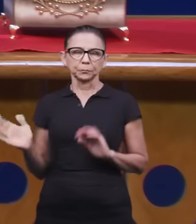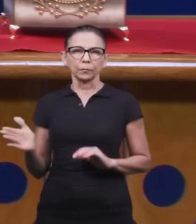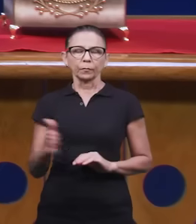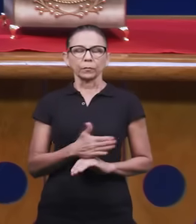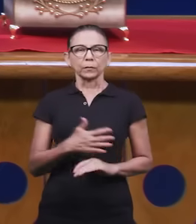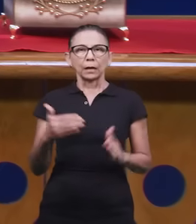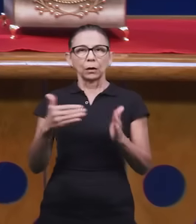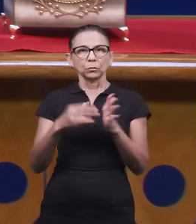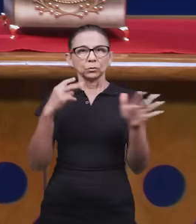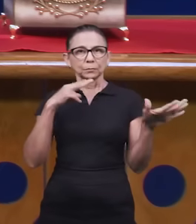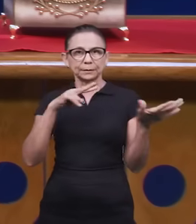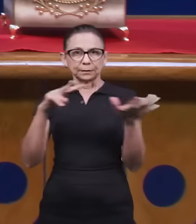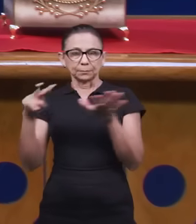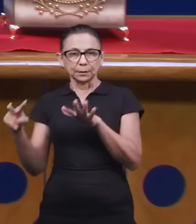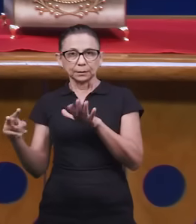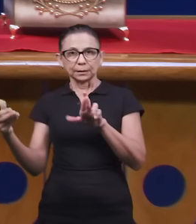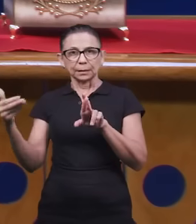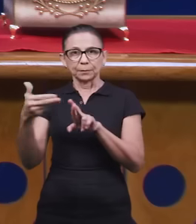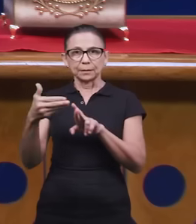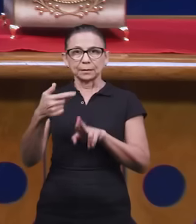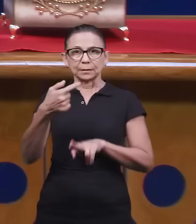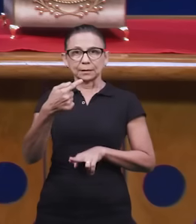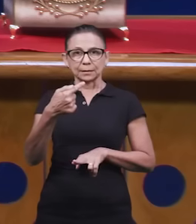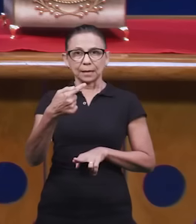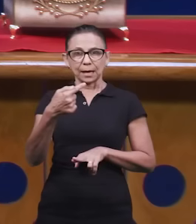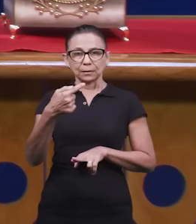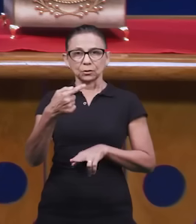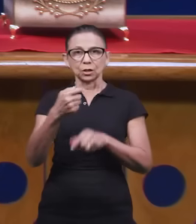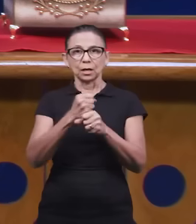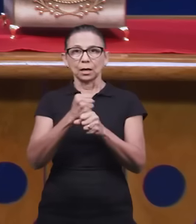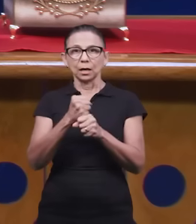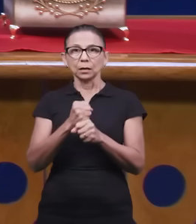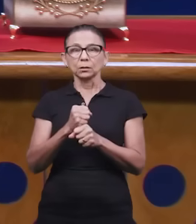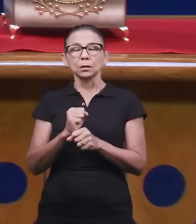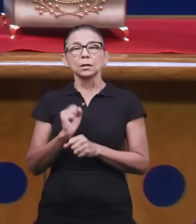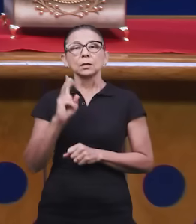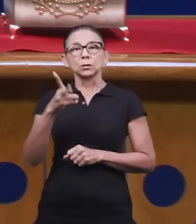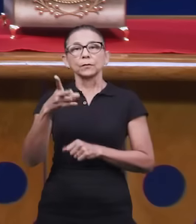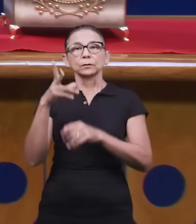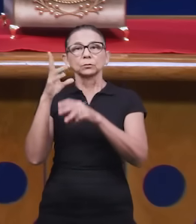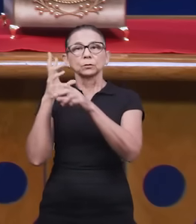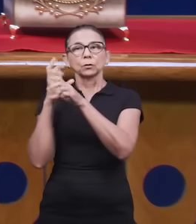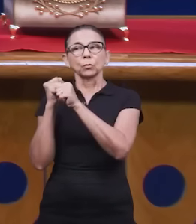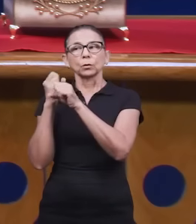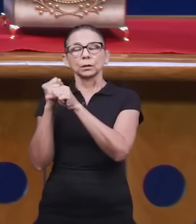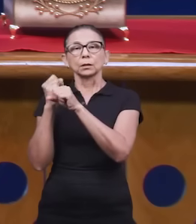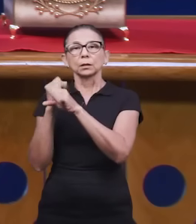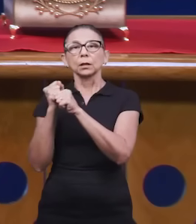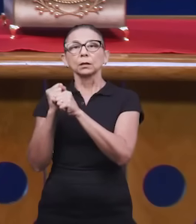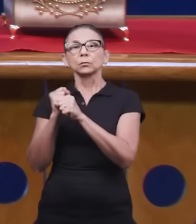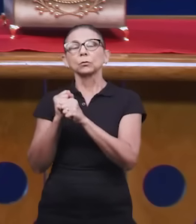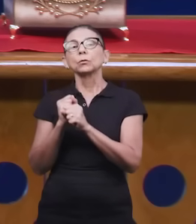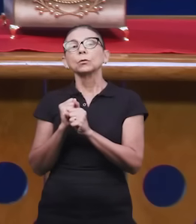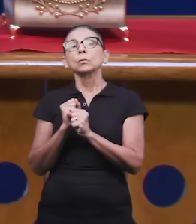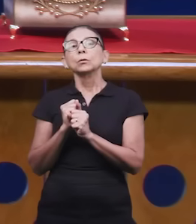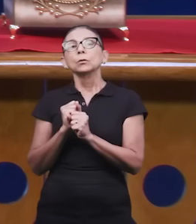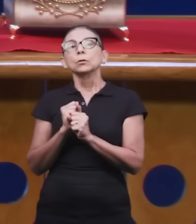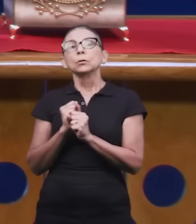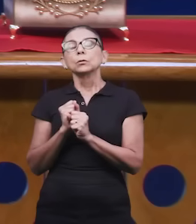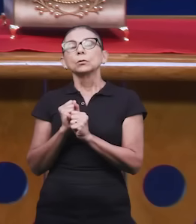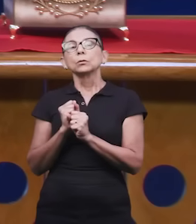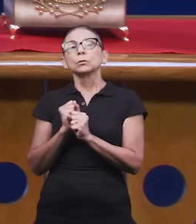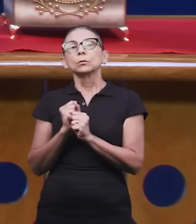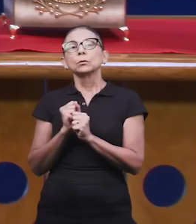última semana aqui de anos, que corresponde a 7 anos, só será contada depois que acabar o